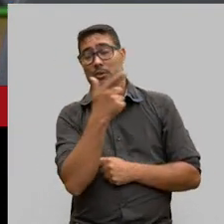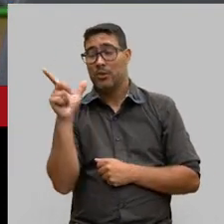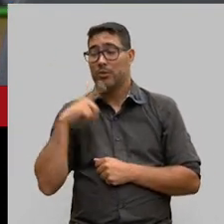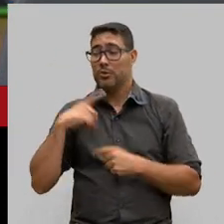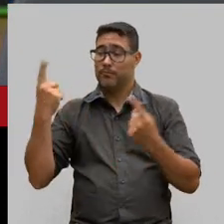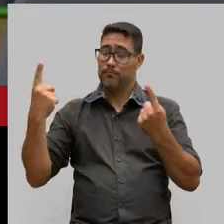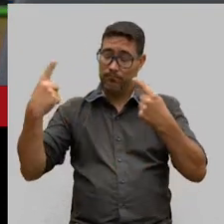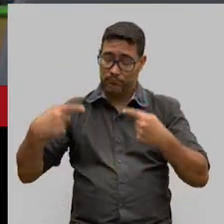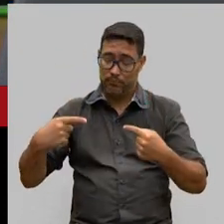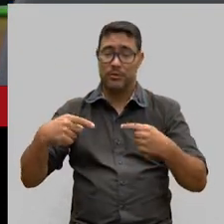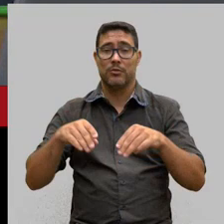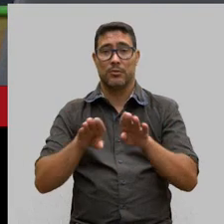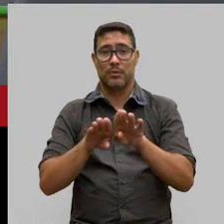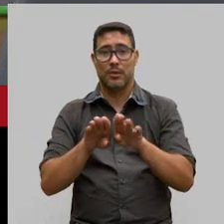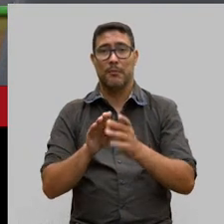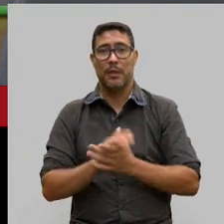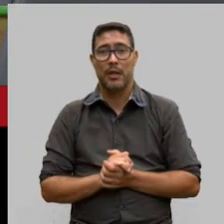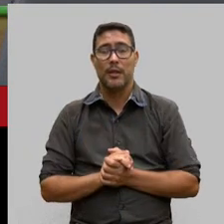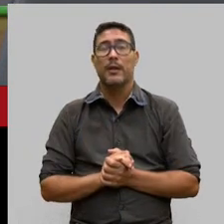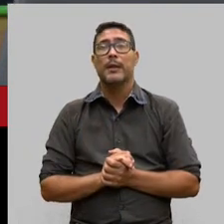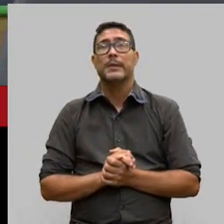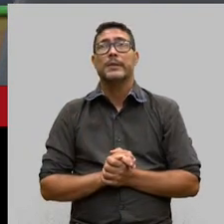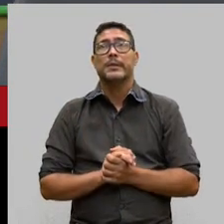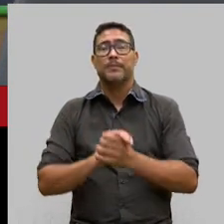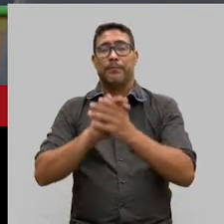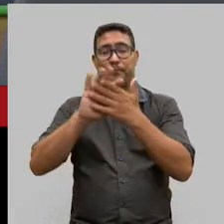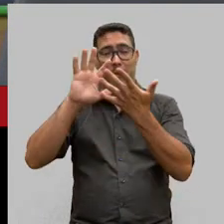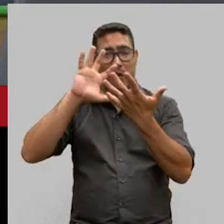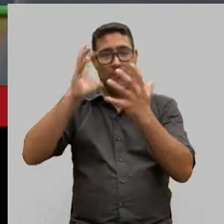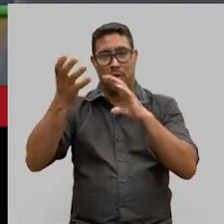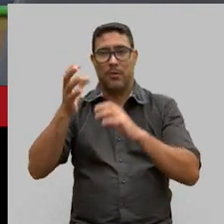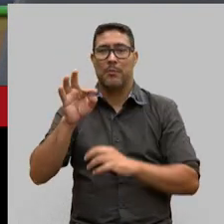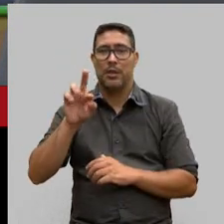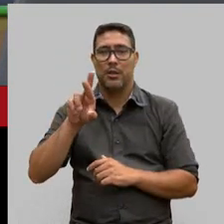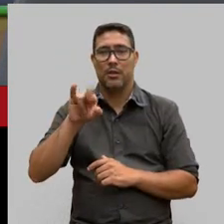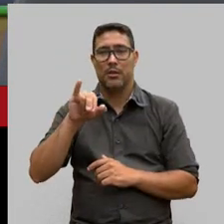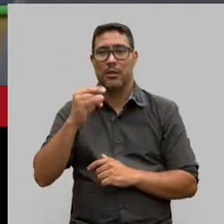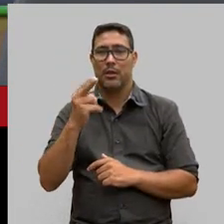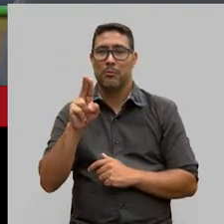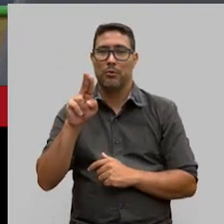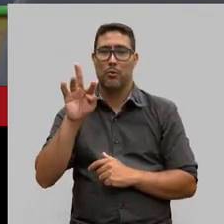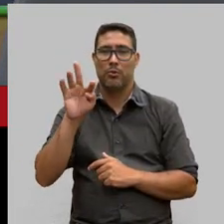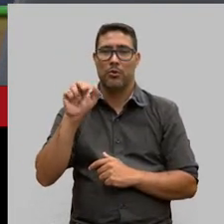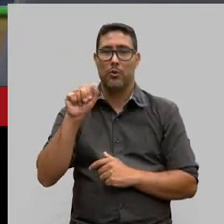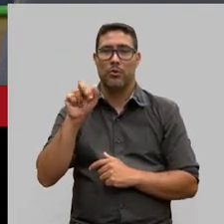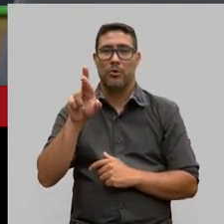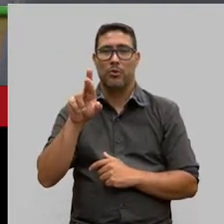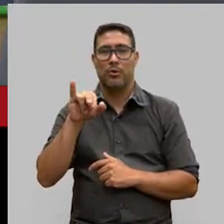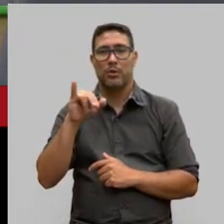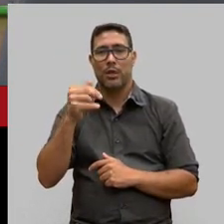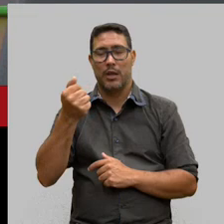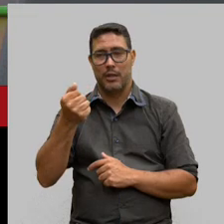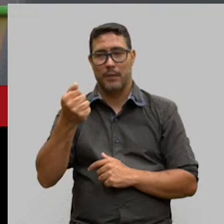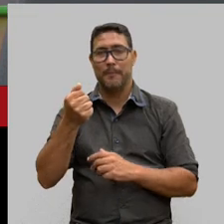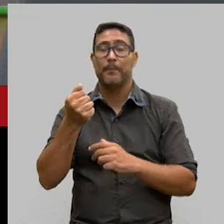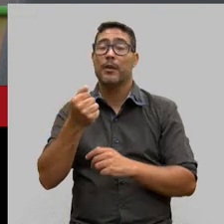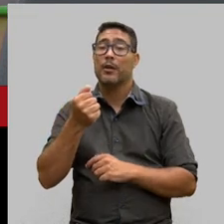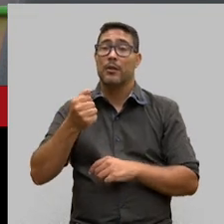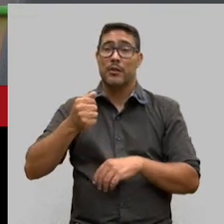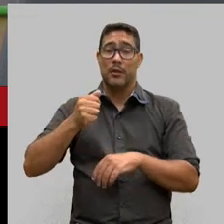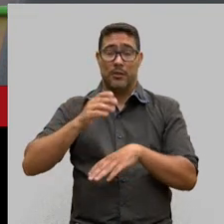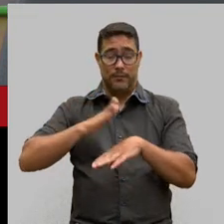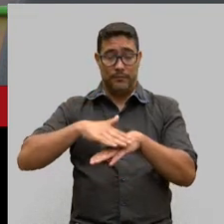cuidando por exemplo na reforma tributária eu recebi essa demanda também do deputado Cristiano nós colocamos